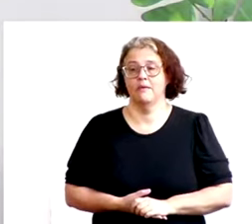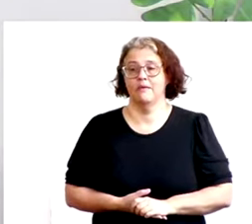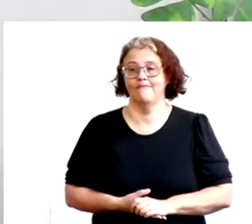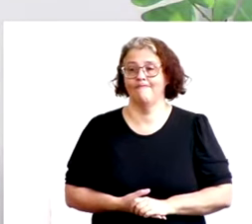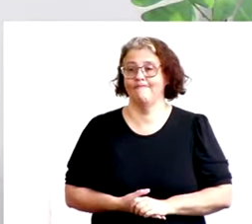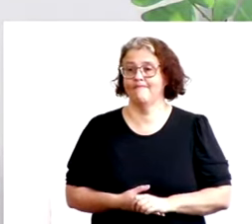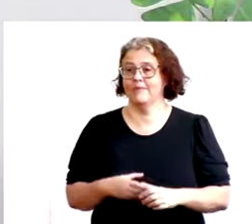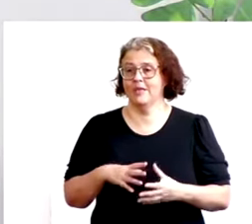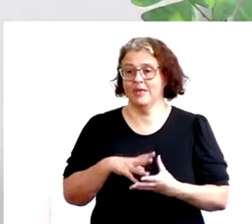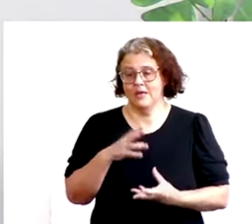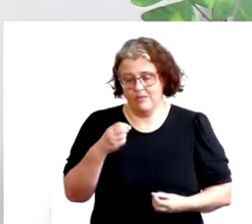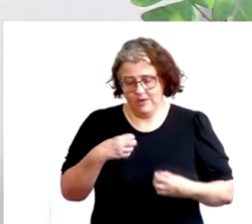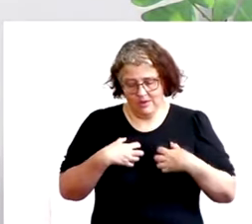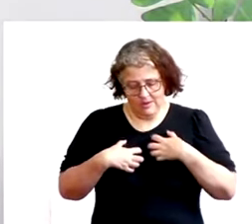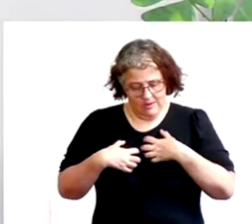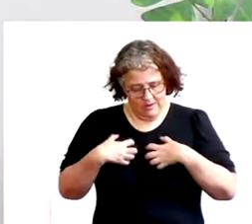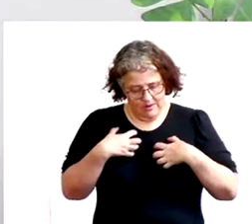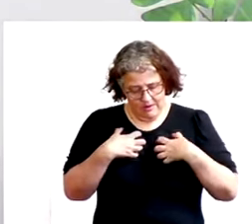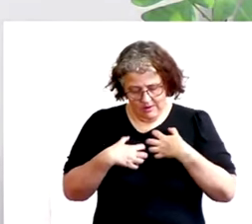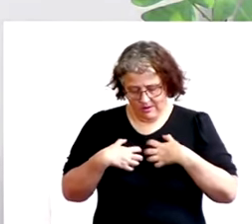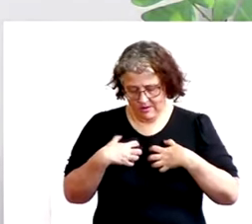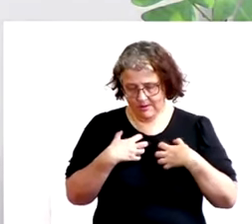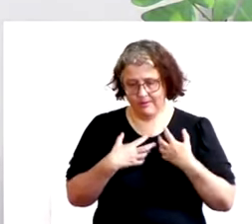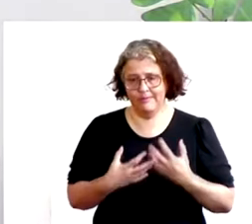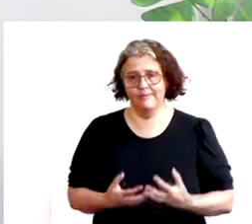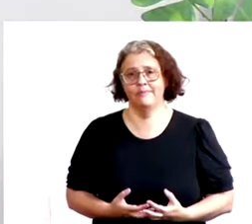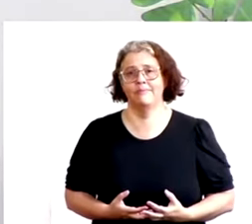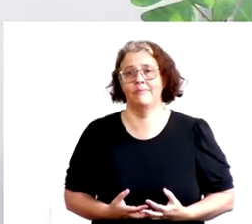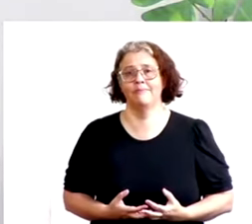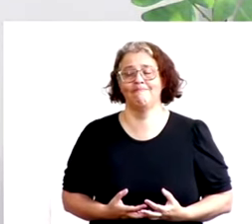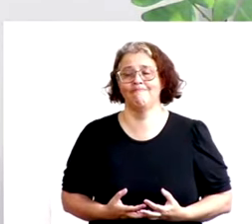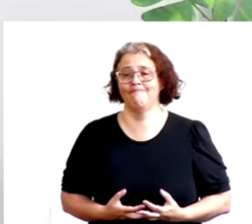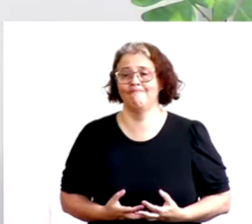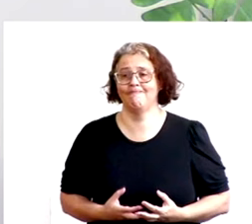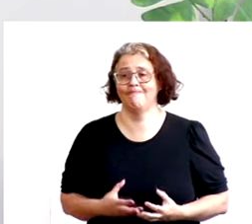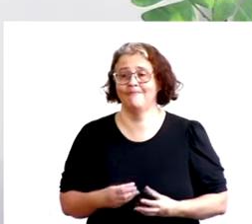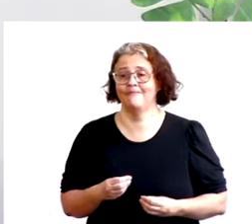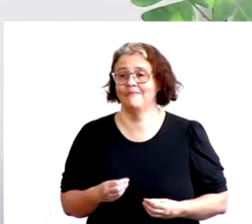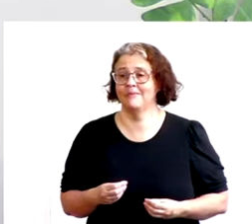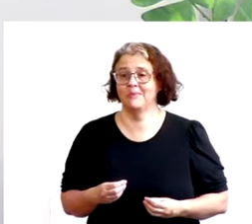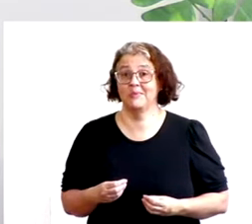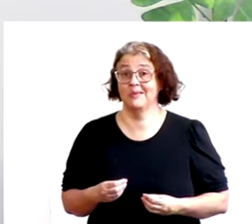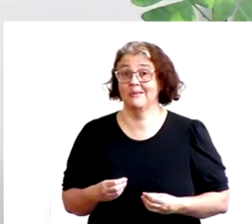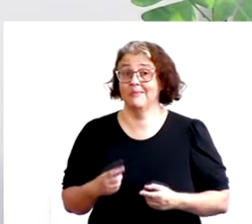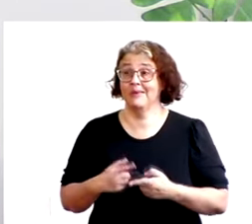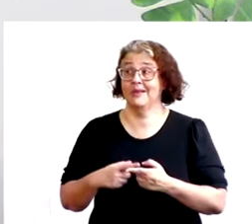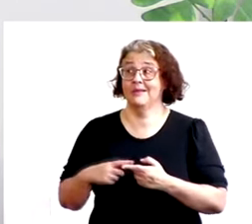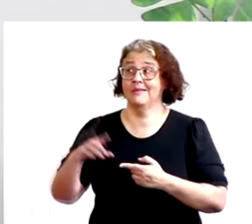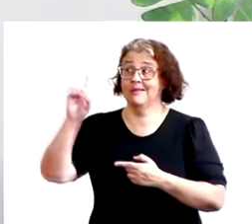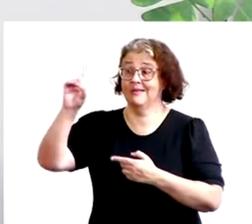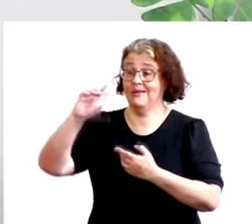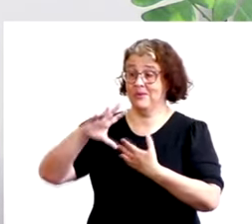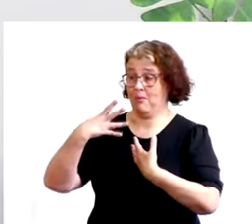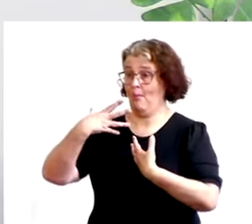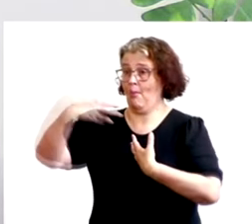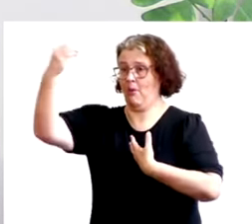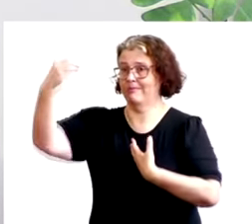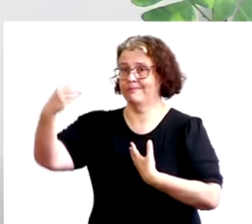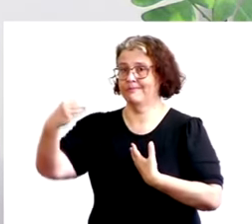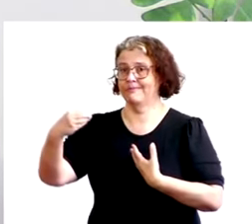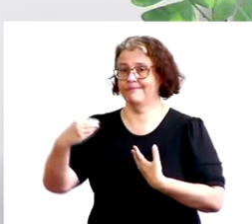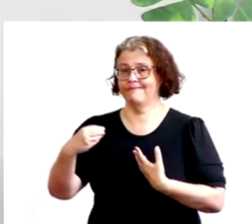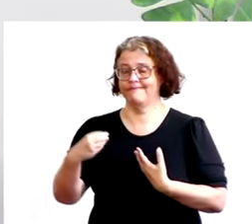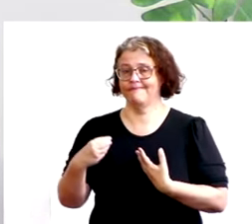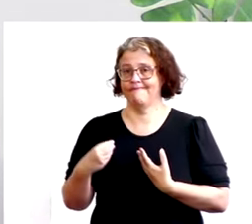a sua alma é atormentada porque aparentemente Deus se ausentou de